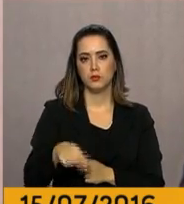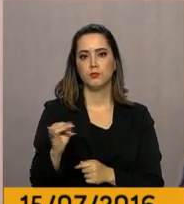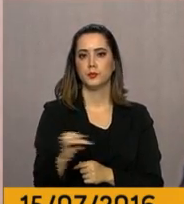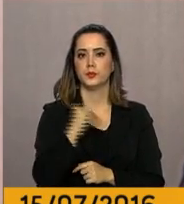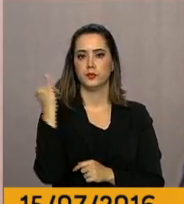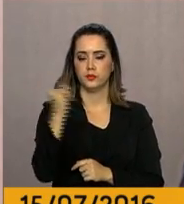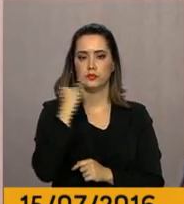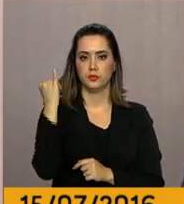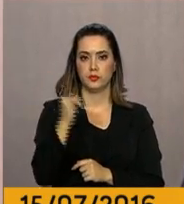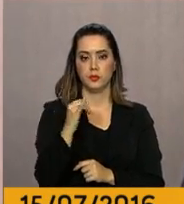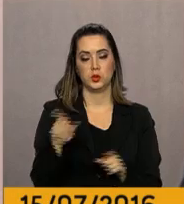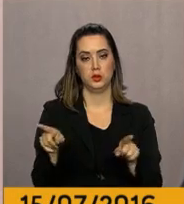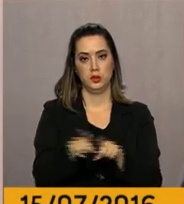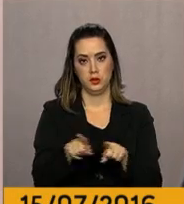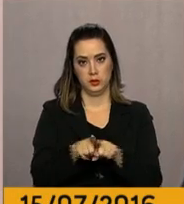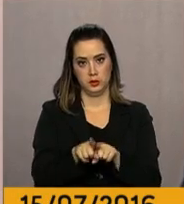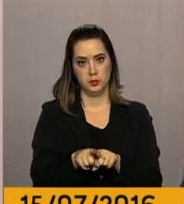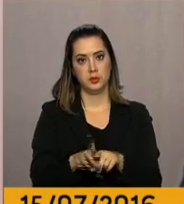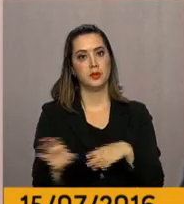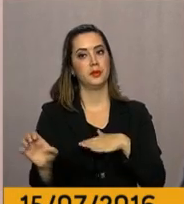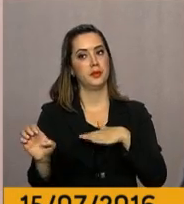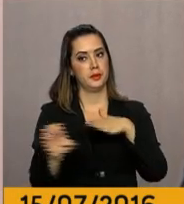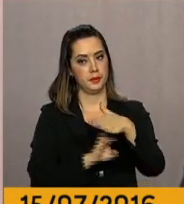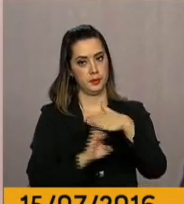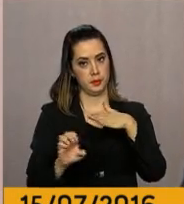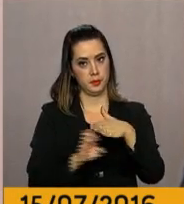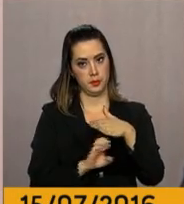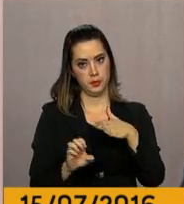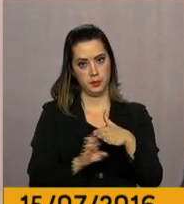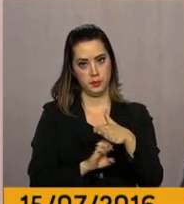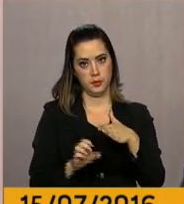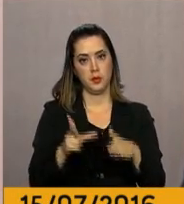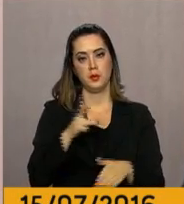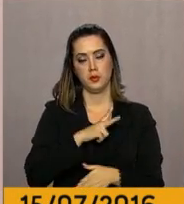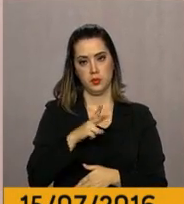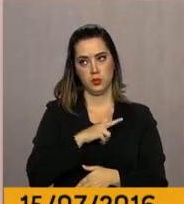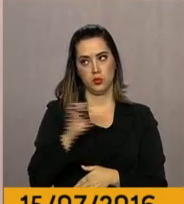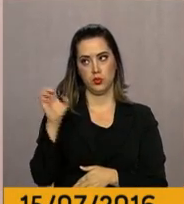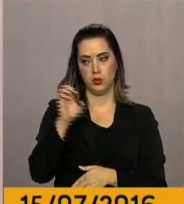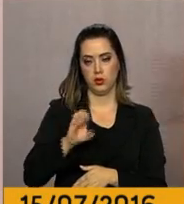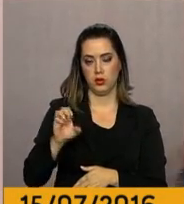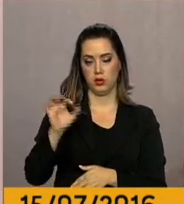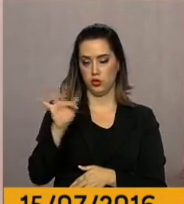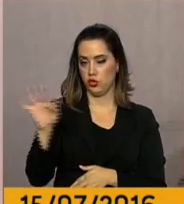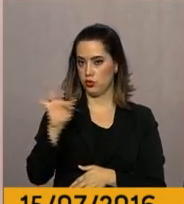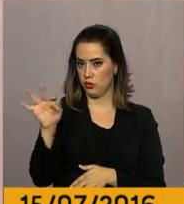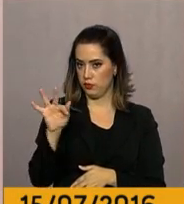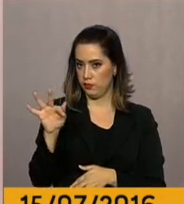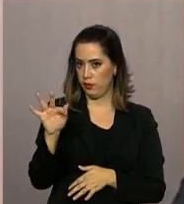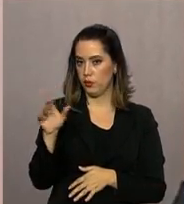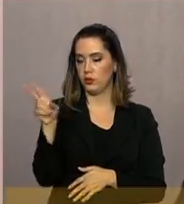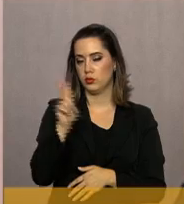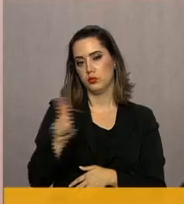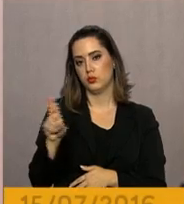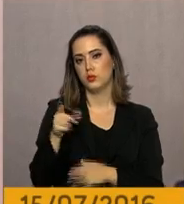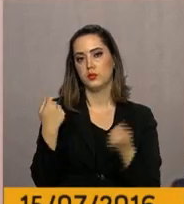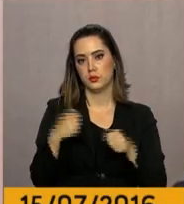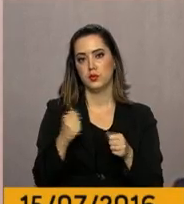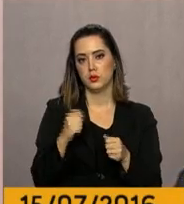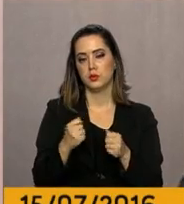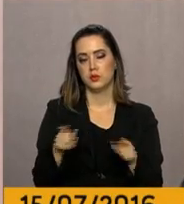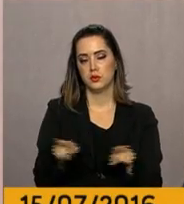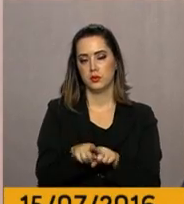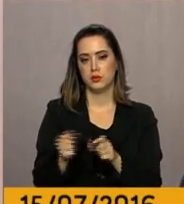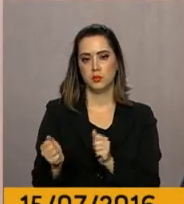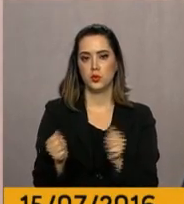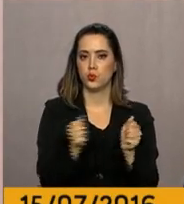fundamental que as instituições privadas de ensino elas possam atuar. Então, como notícia adicional, eu quero dizer